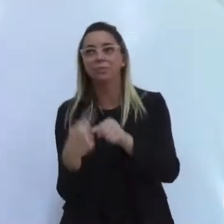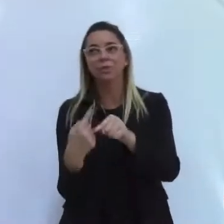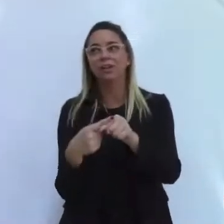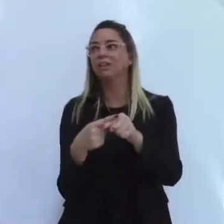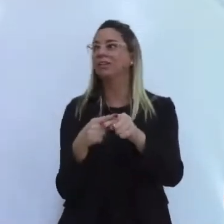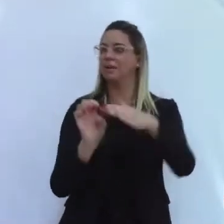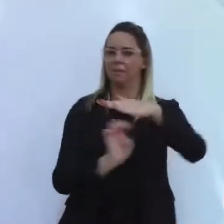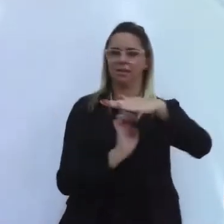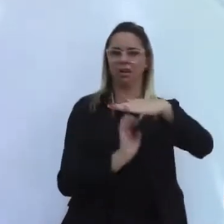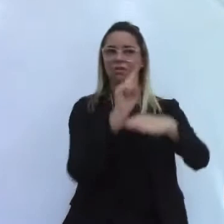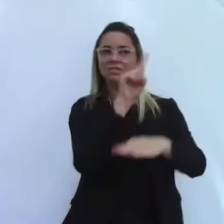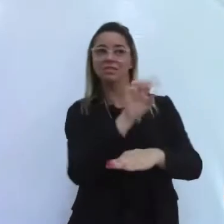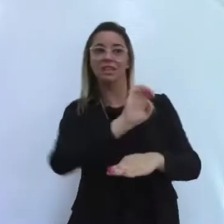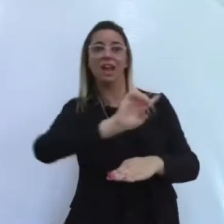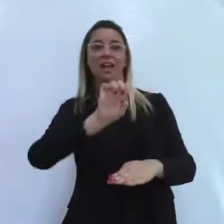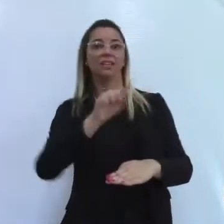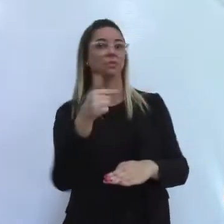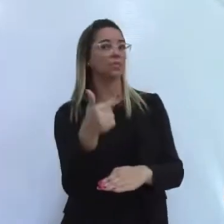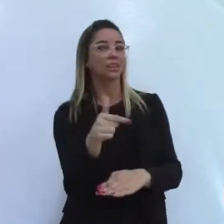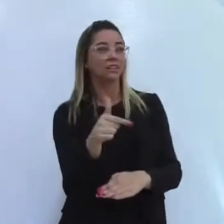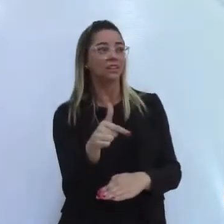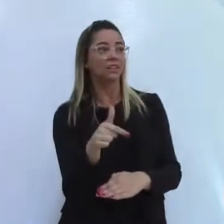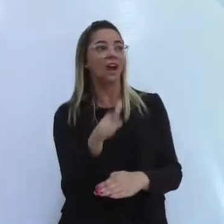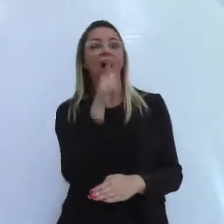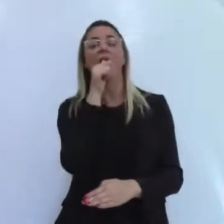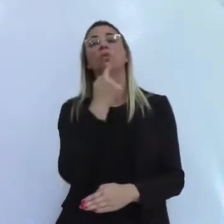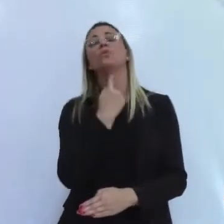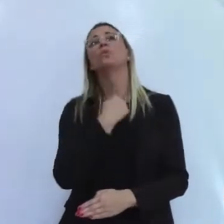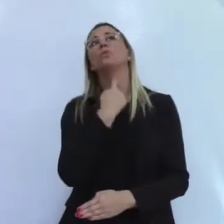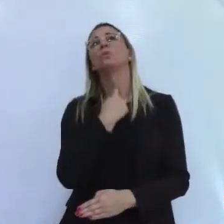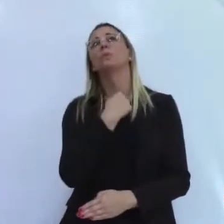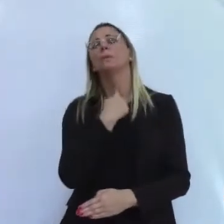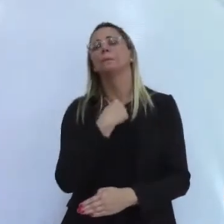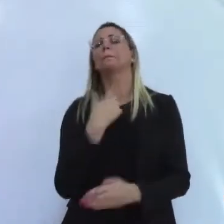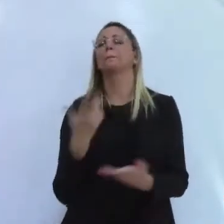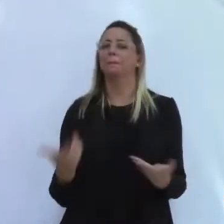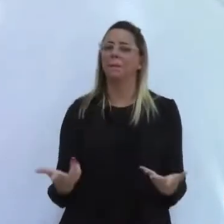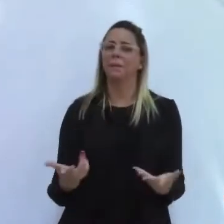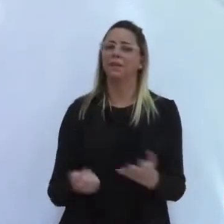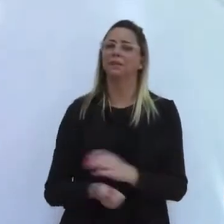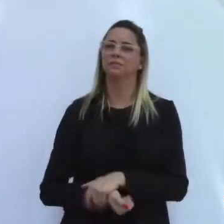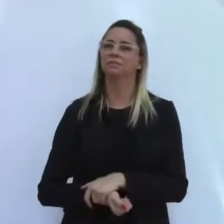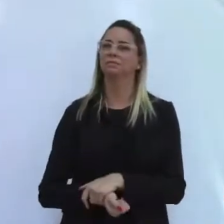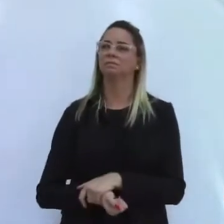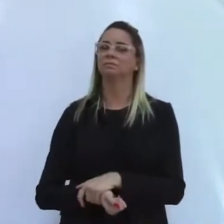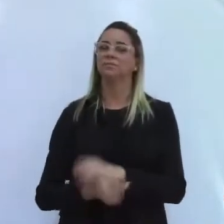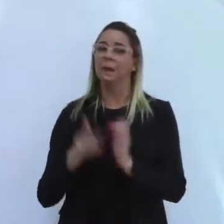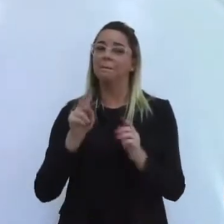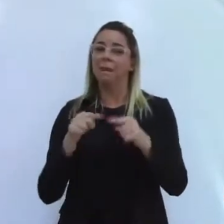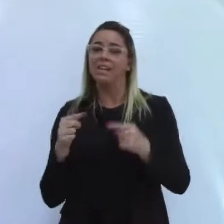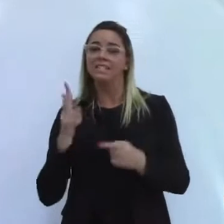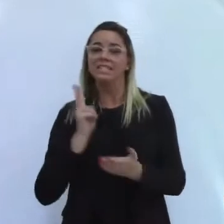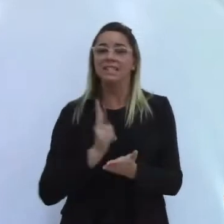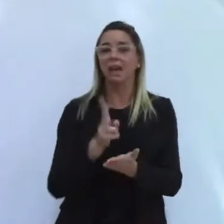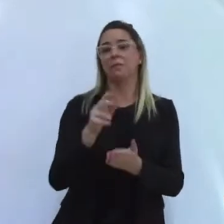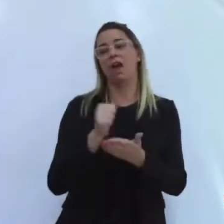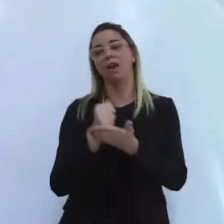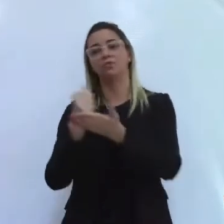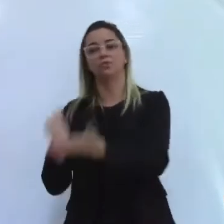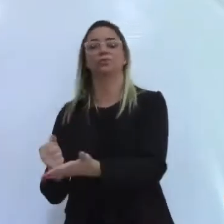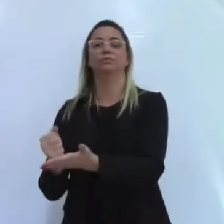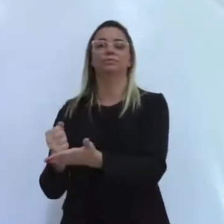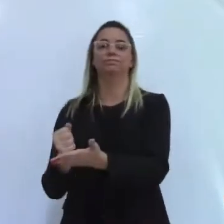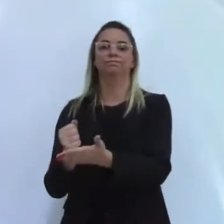atender, aquela comunidade vai passar sede. Mas ele sempre atendeu. Faz mais